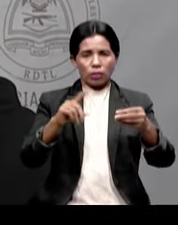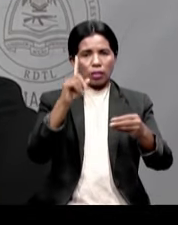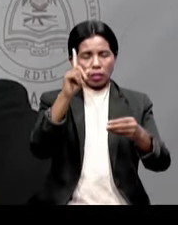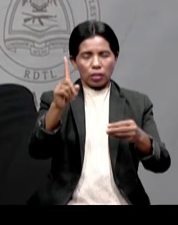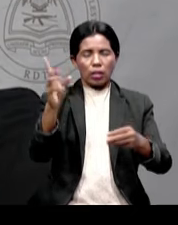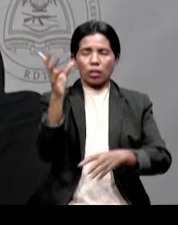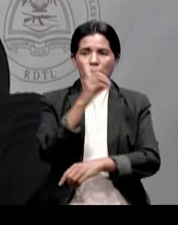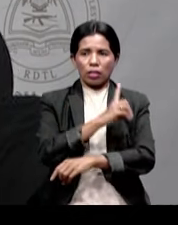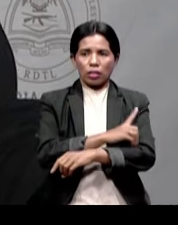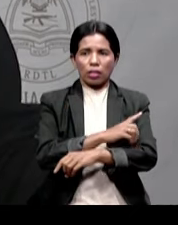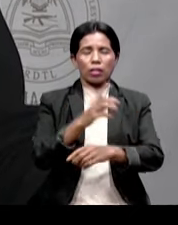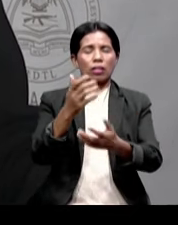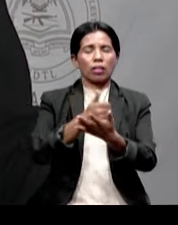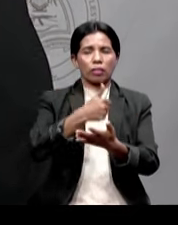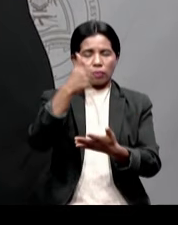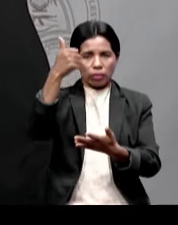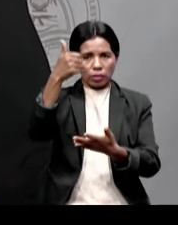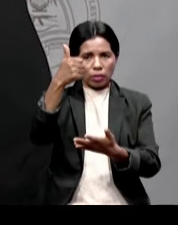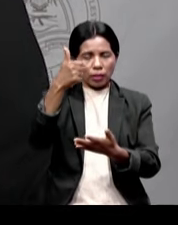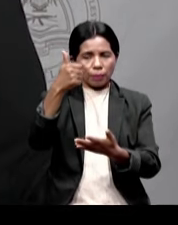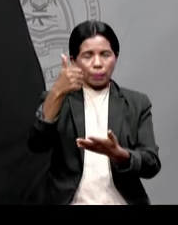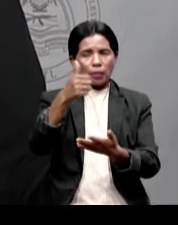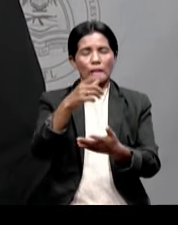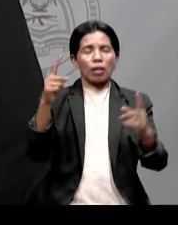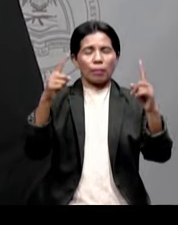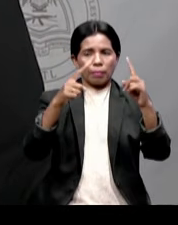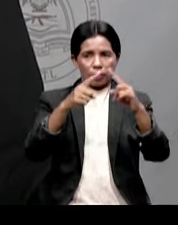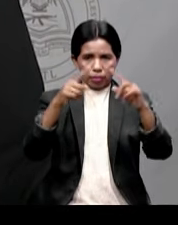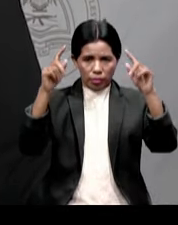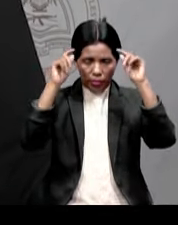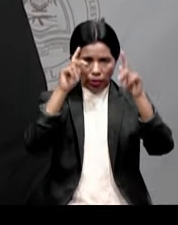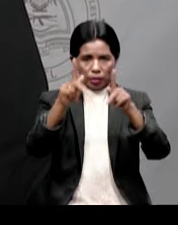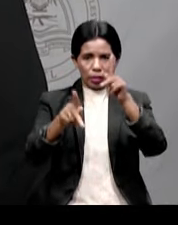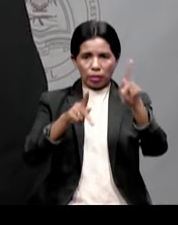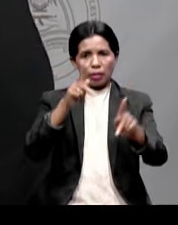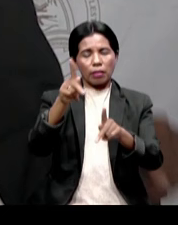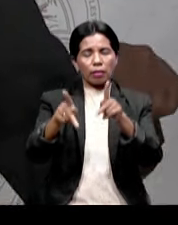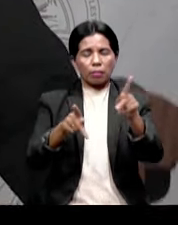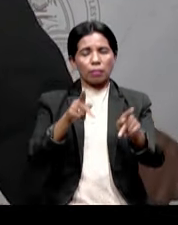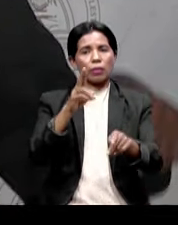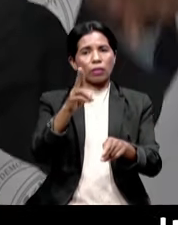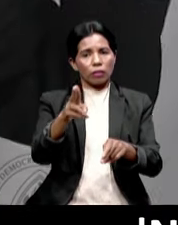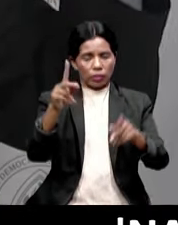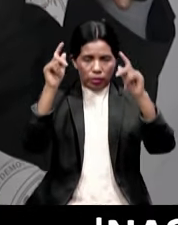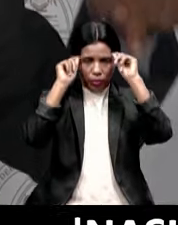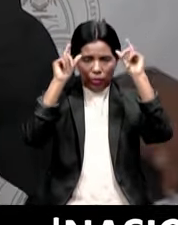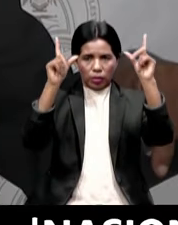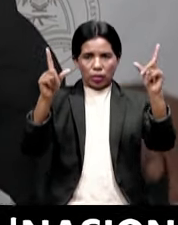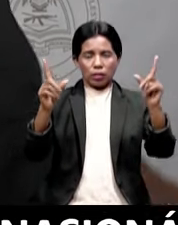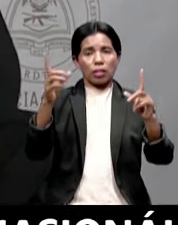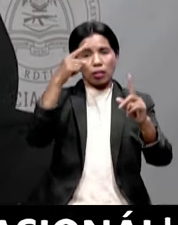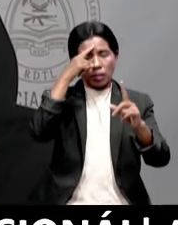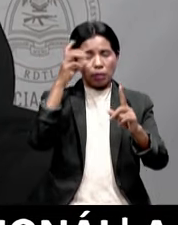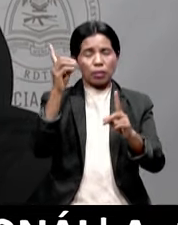lorum vitória do povo Timor-Leste. Também, e 30 de agosto, mas o